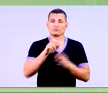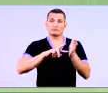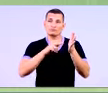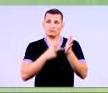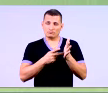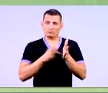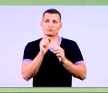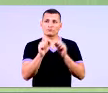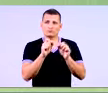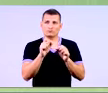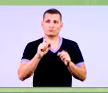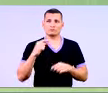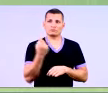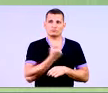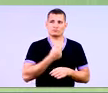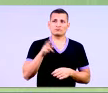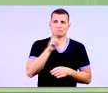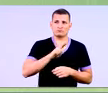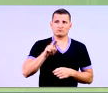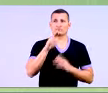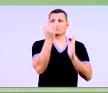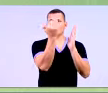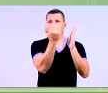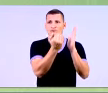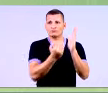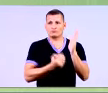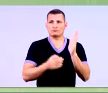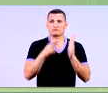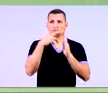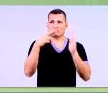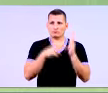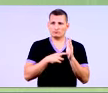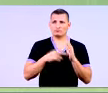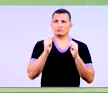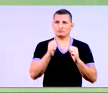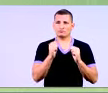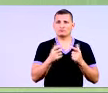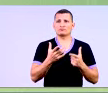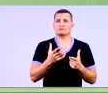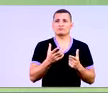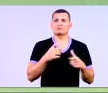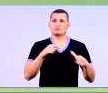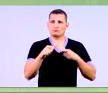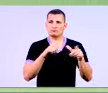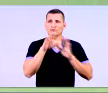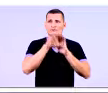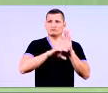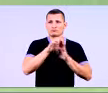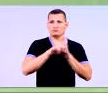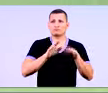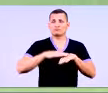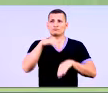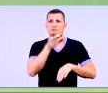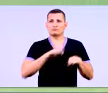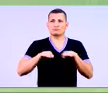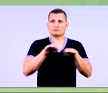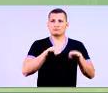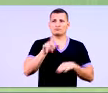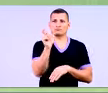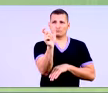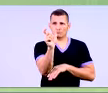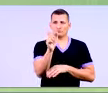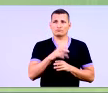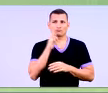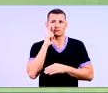utilizamos essas regrinhas pra que a gente possa trabalhar com o conceito mais padrão de variável vamos dar uma olhada em um